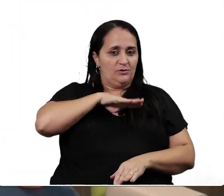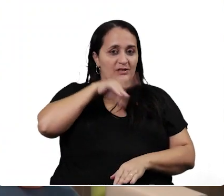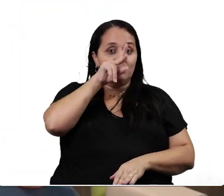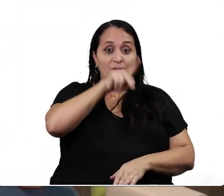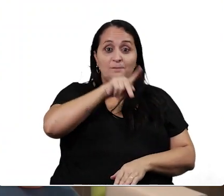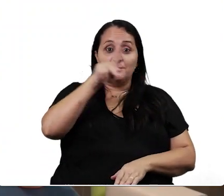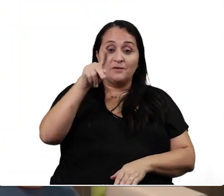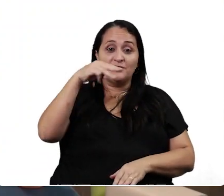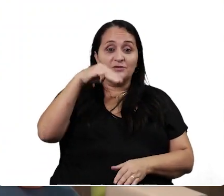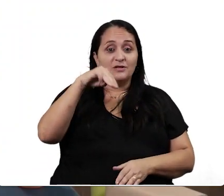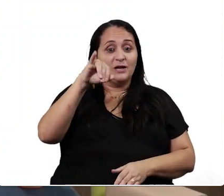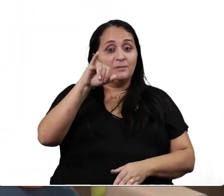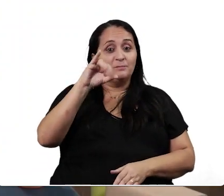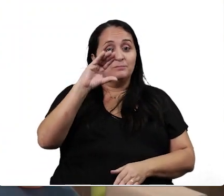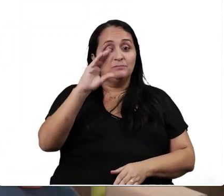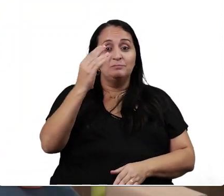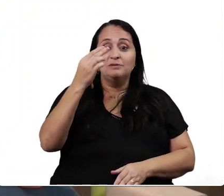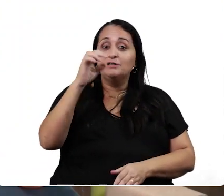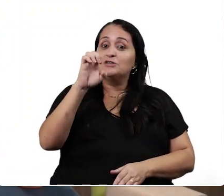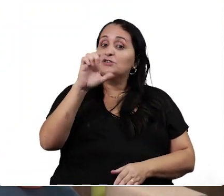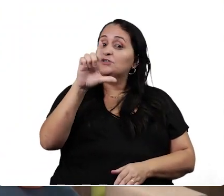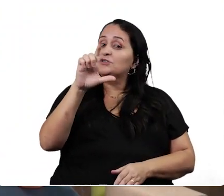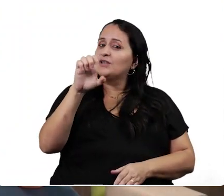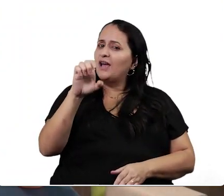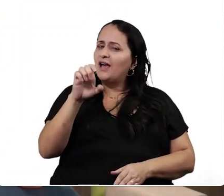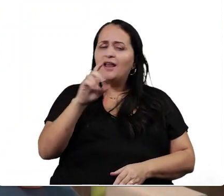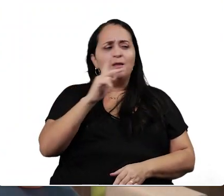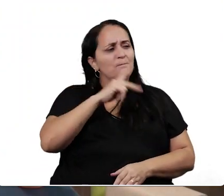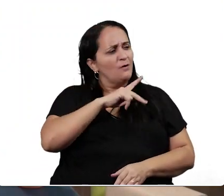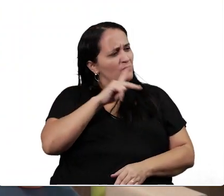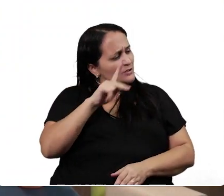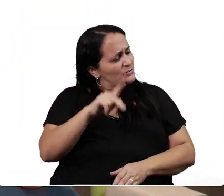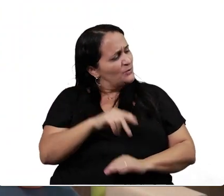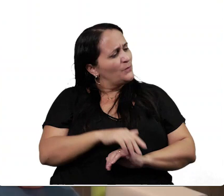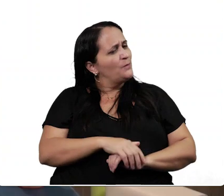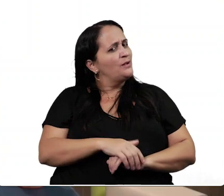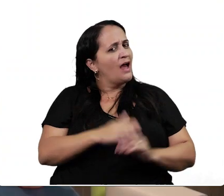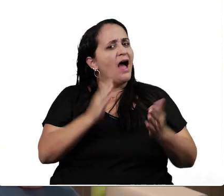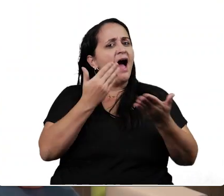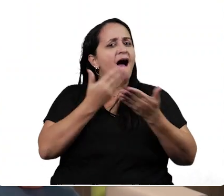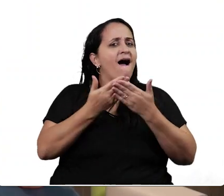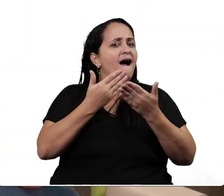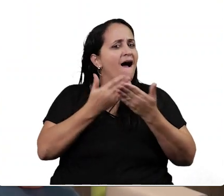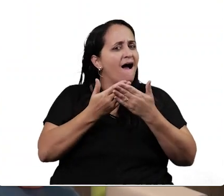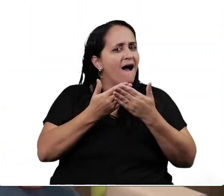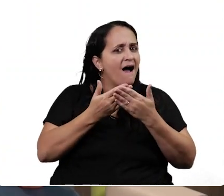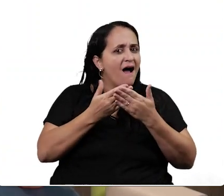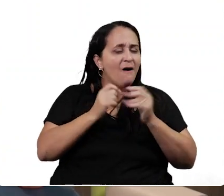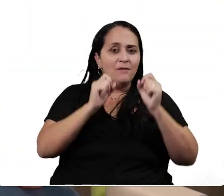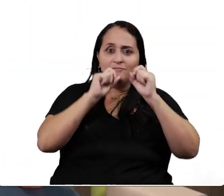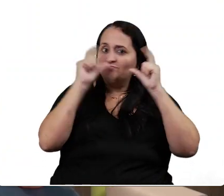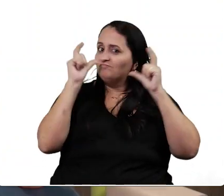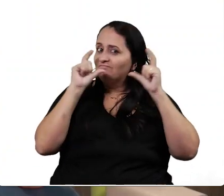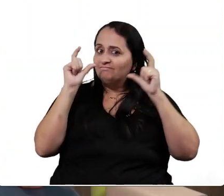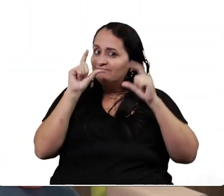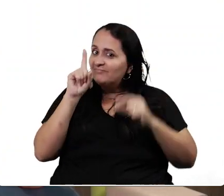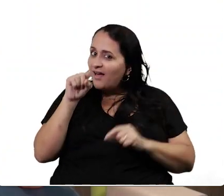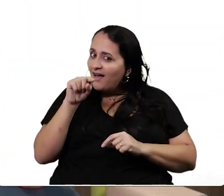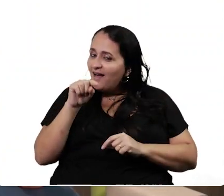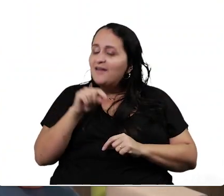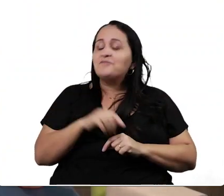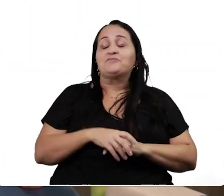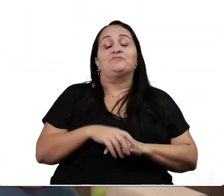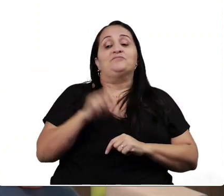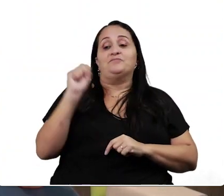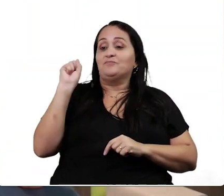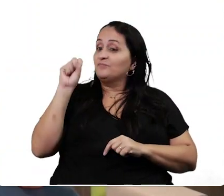portuguesa com a professora Michele Reis. Professora, estou sabendo que essa nossa aula é para os alunos ficarem bem atentos, não é?